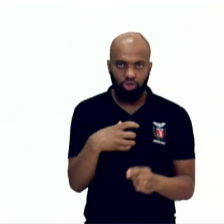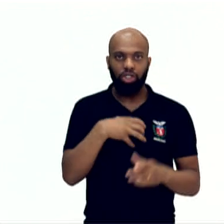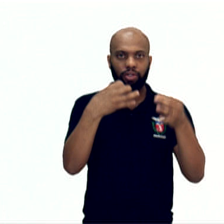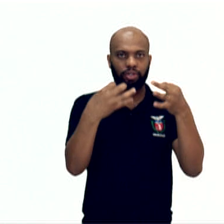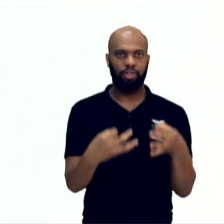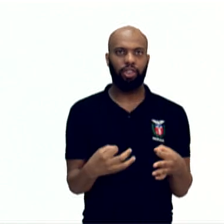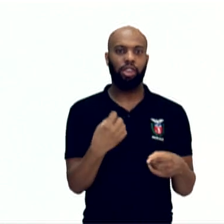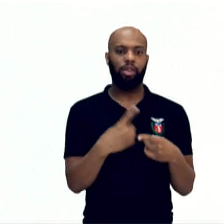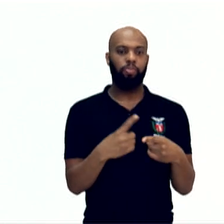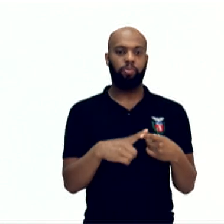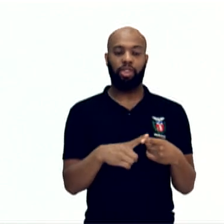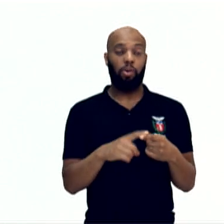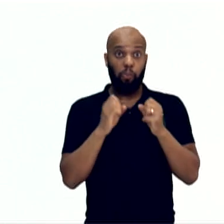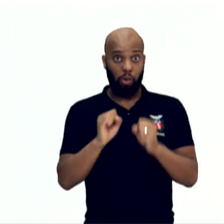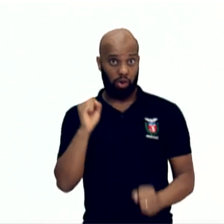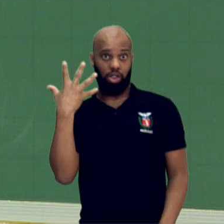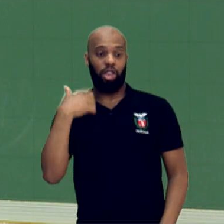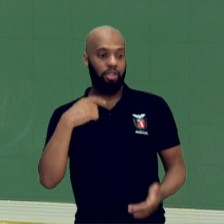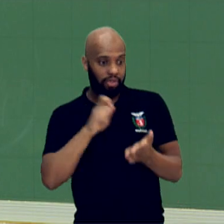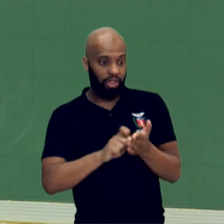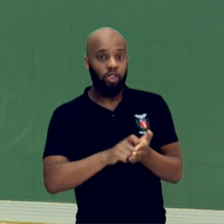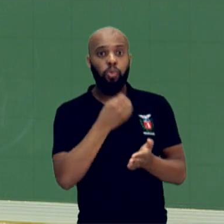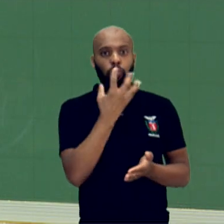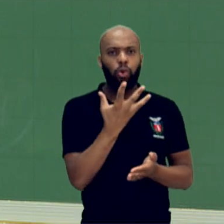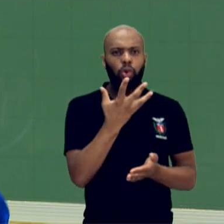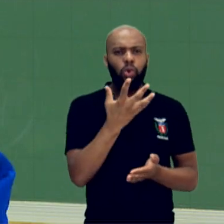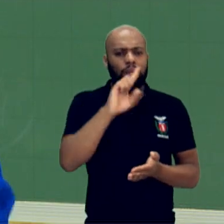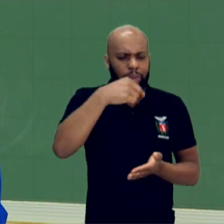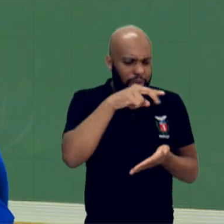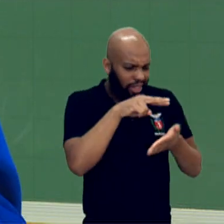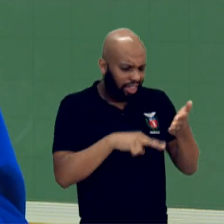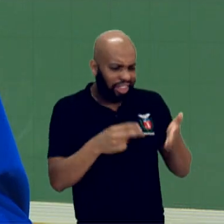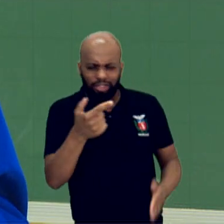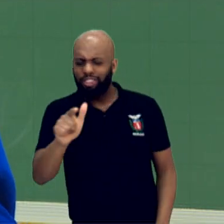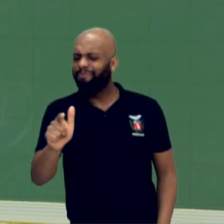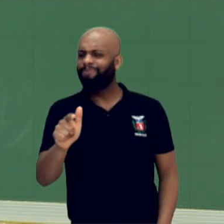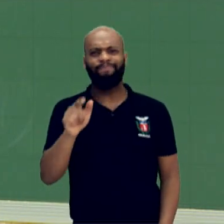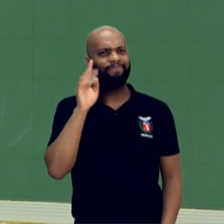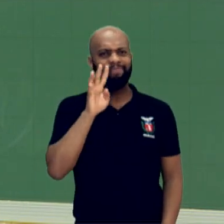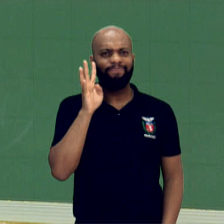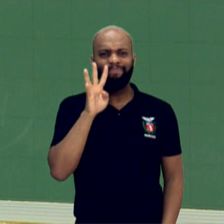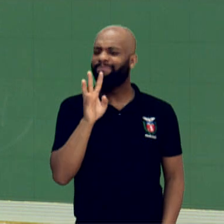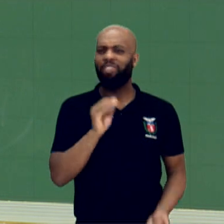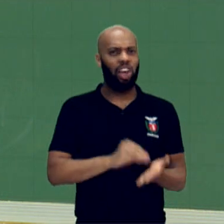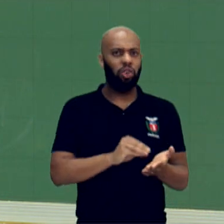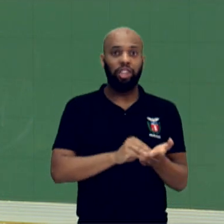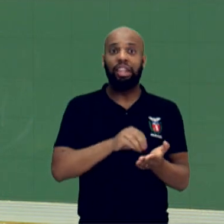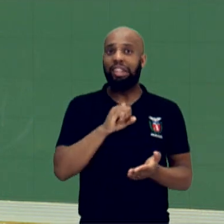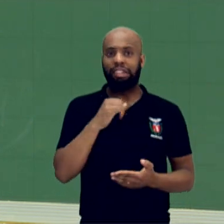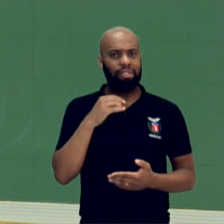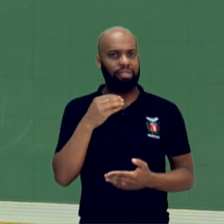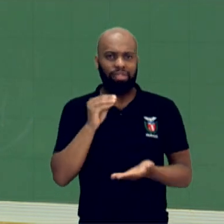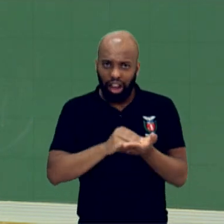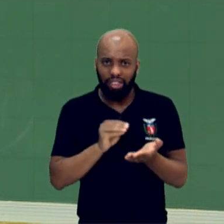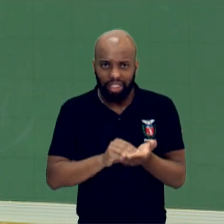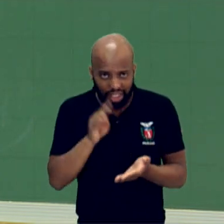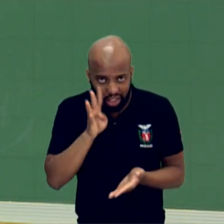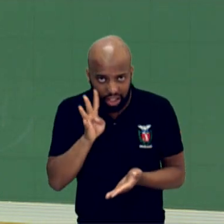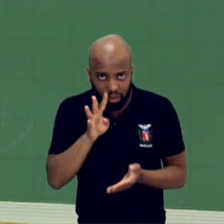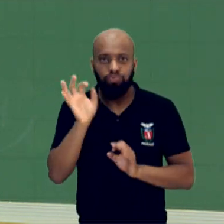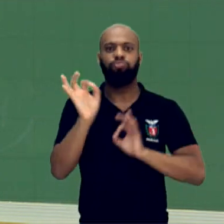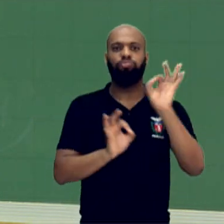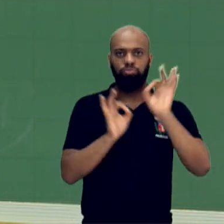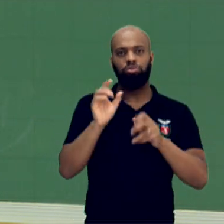repente eu escrevi, naquela hora ficou bom, mas depois quando eu fui ler o texto todinho, não tá legal. Se não tiver legal, tem que deixar